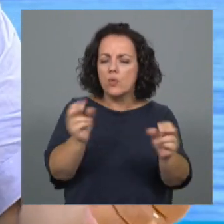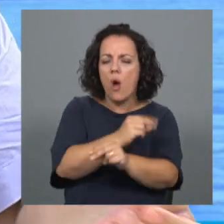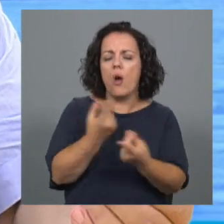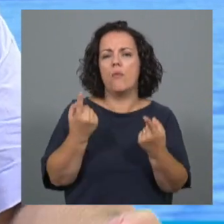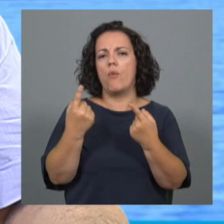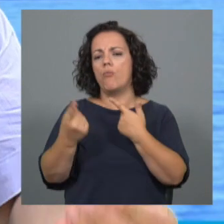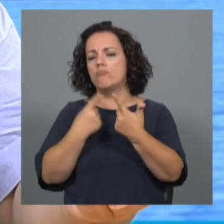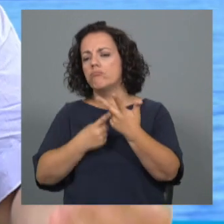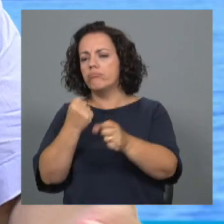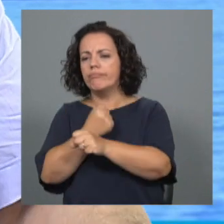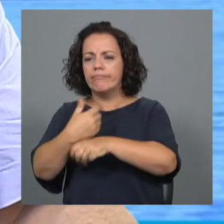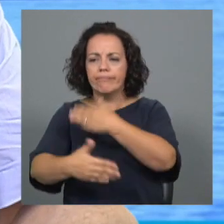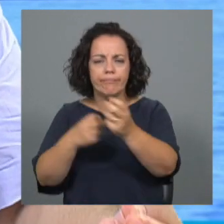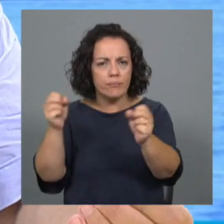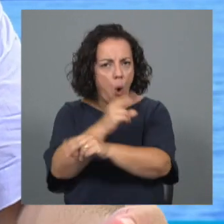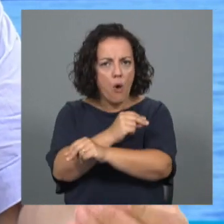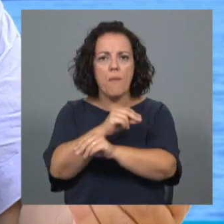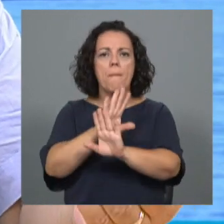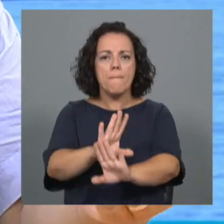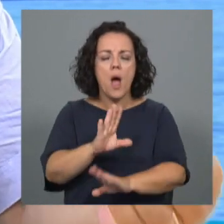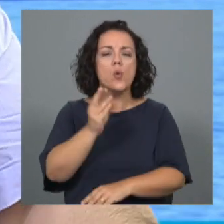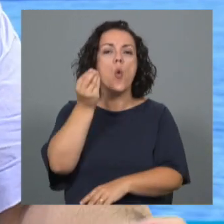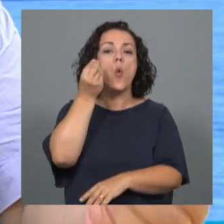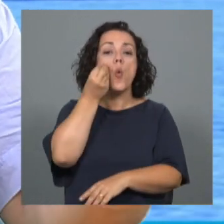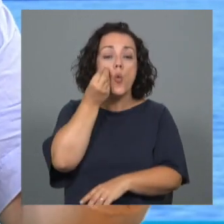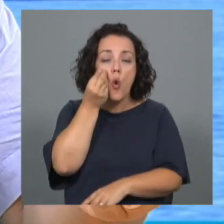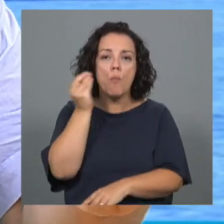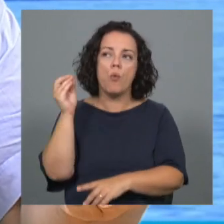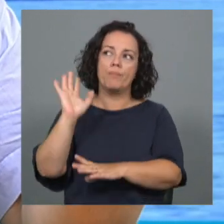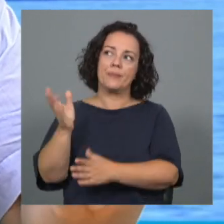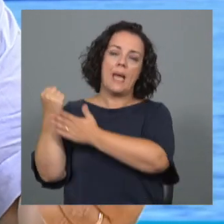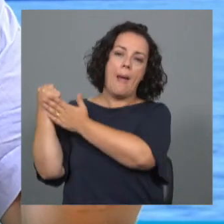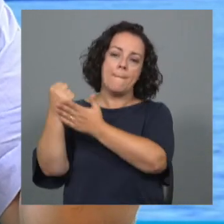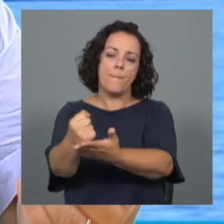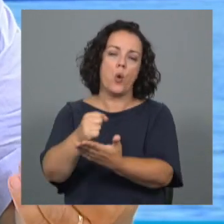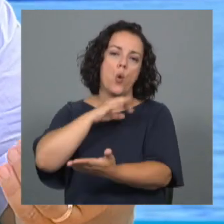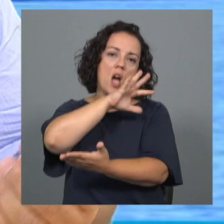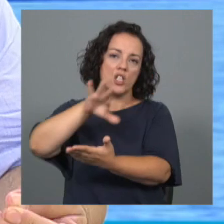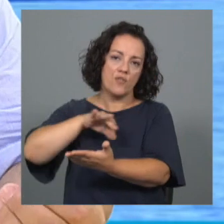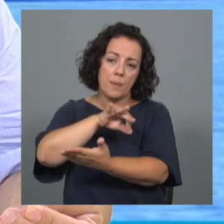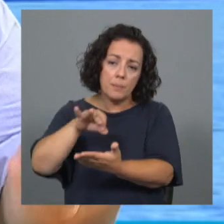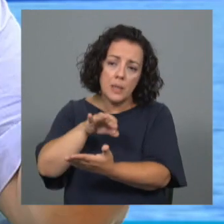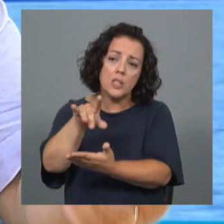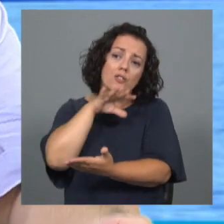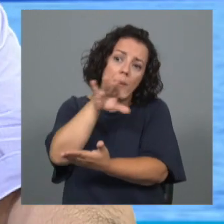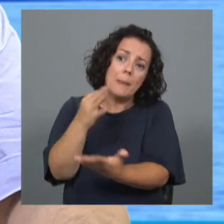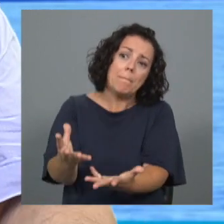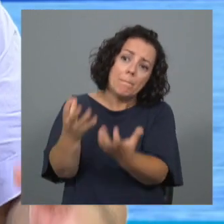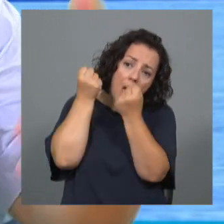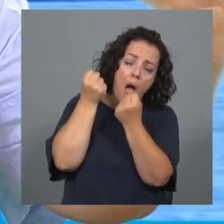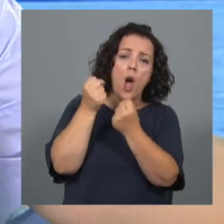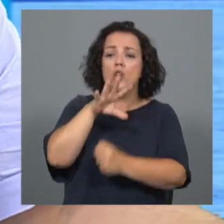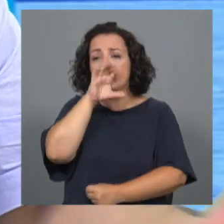aquilo que possa ser o financiamento às famílias dos projetos educativos para os quais querem que os seus filhos